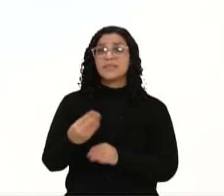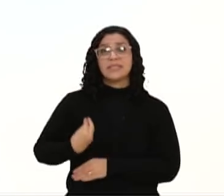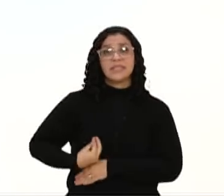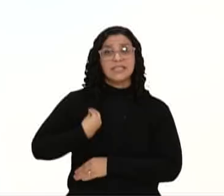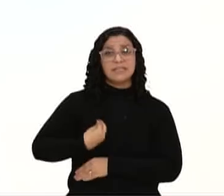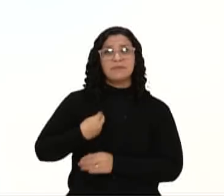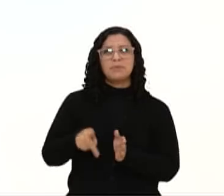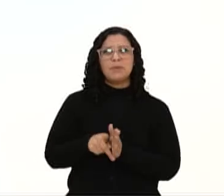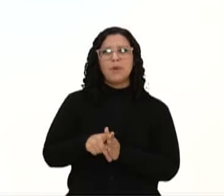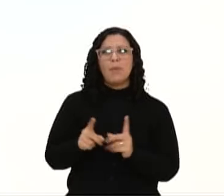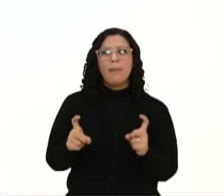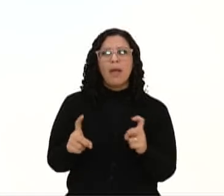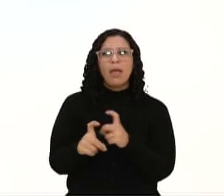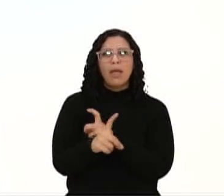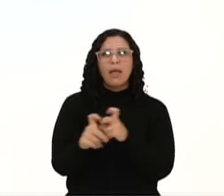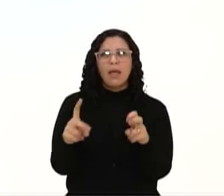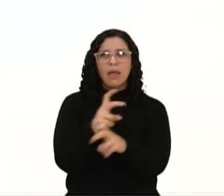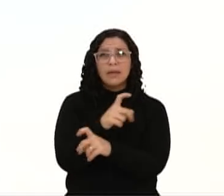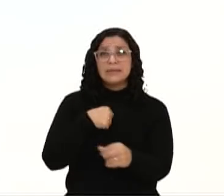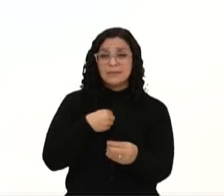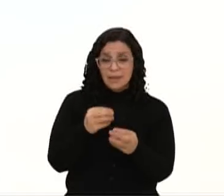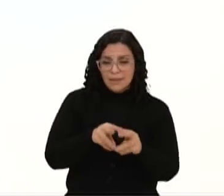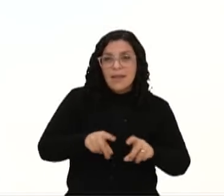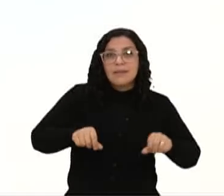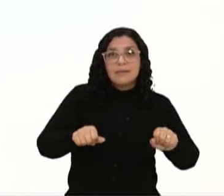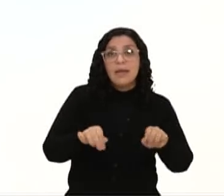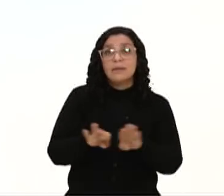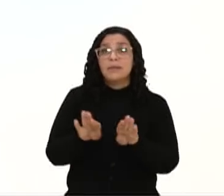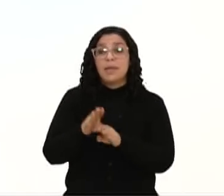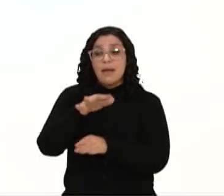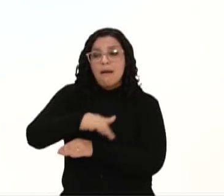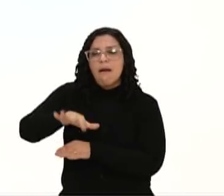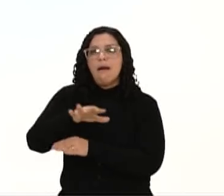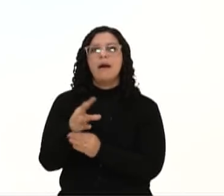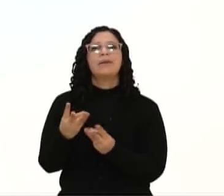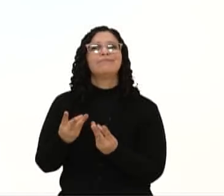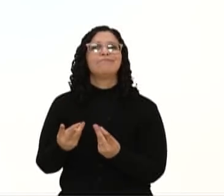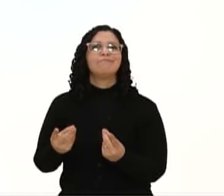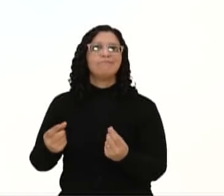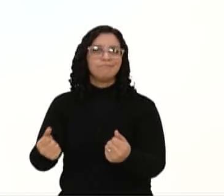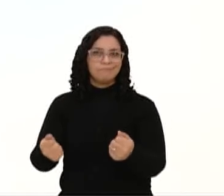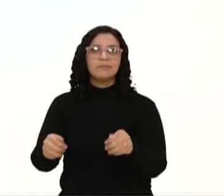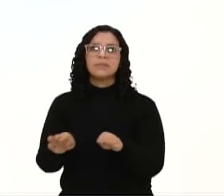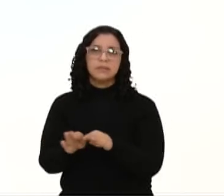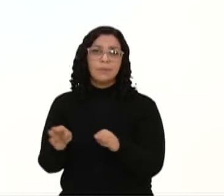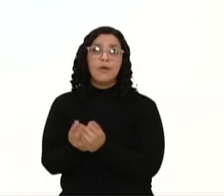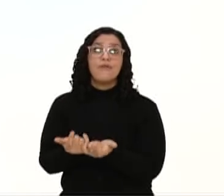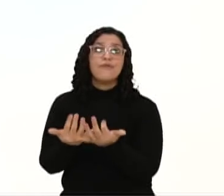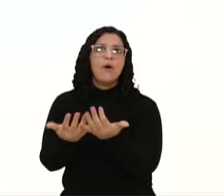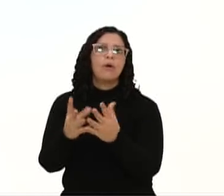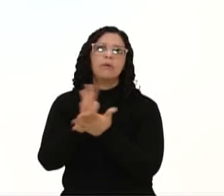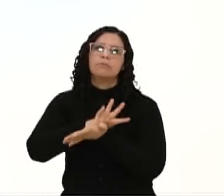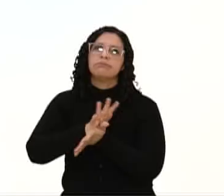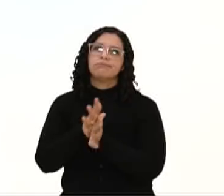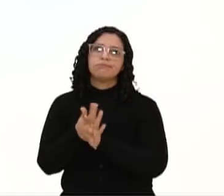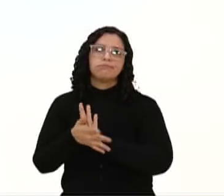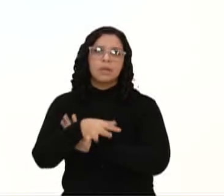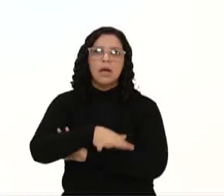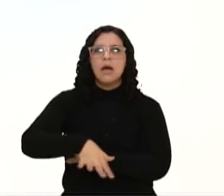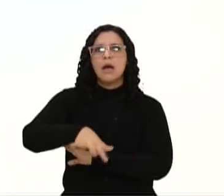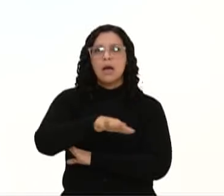dos micro-organismos que estão ali no solo ou naquelas plantas, naquela área, com a queimada vão ser queimados. Então, você está matando